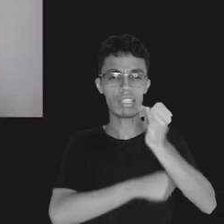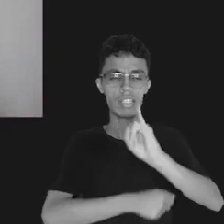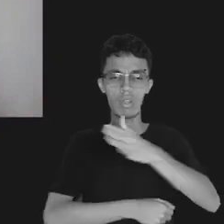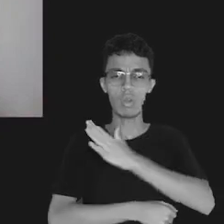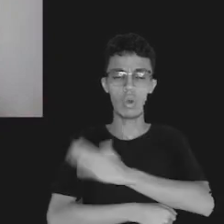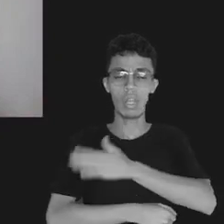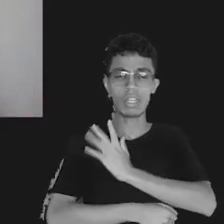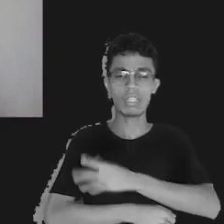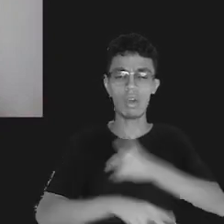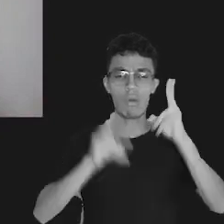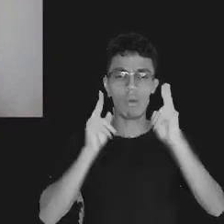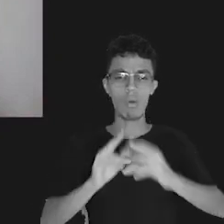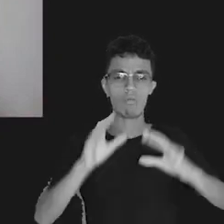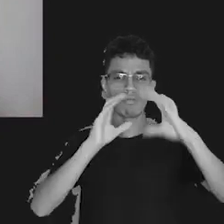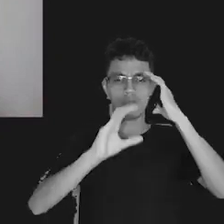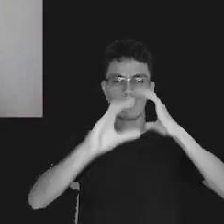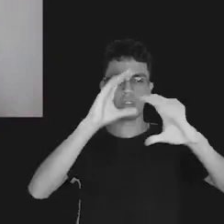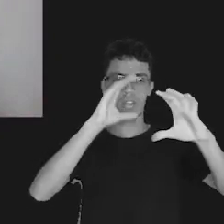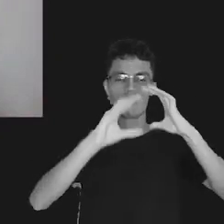com ele cantasse.